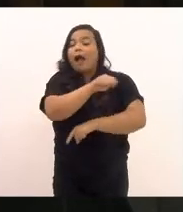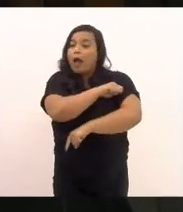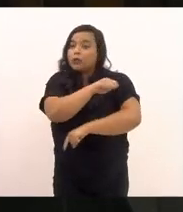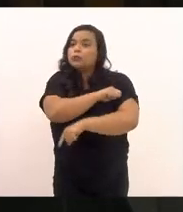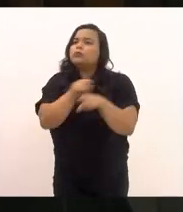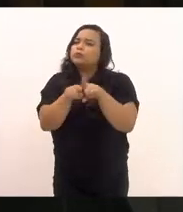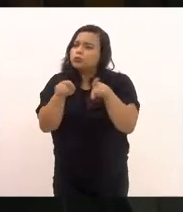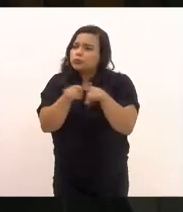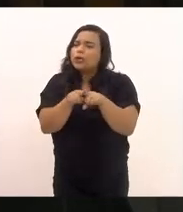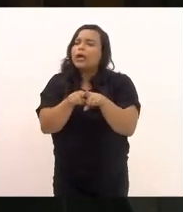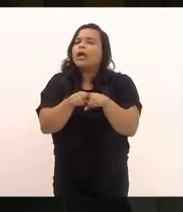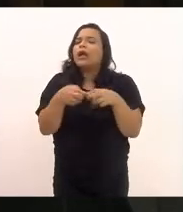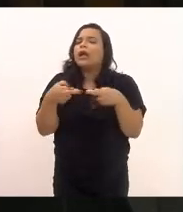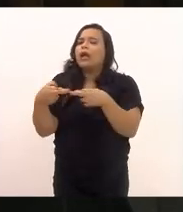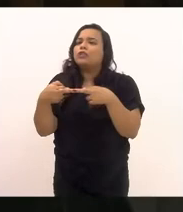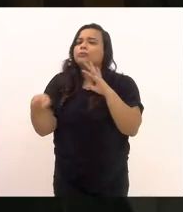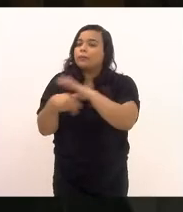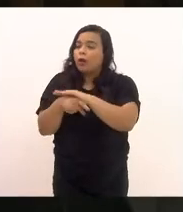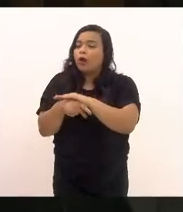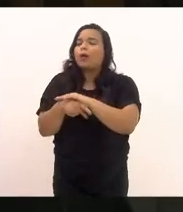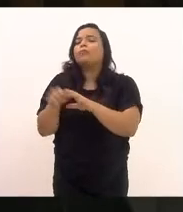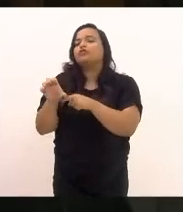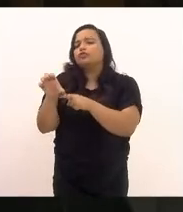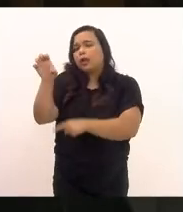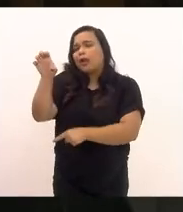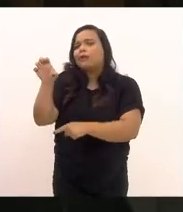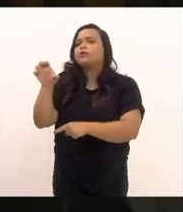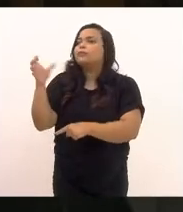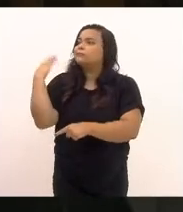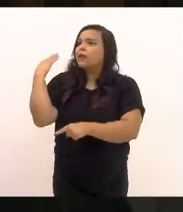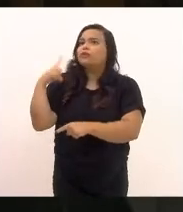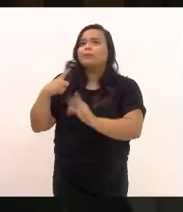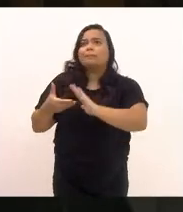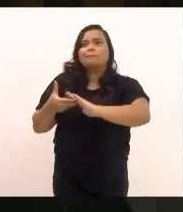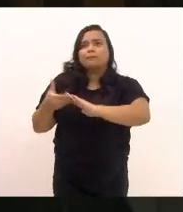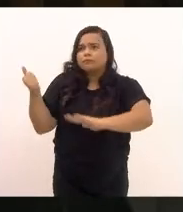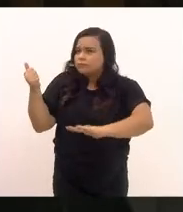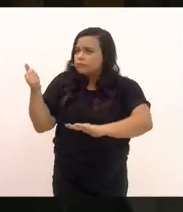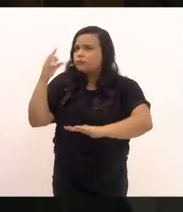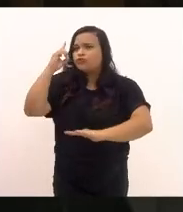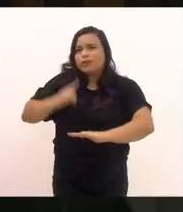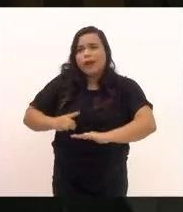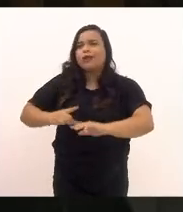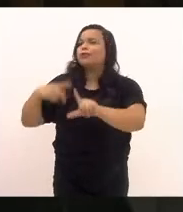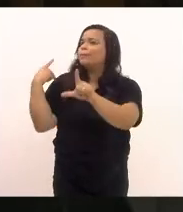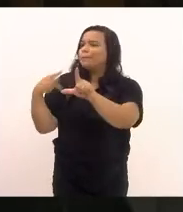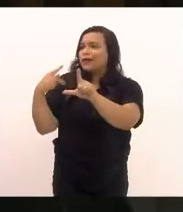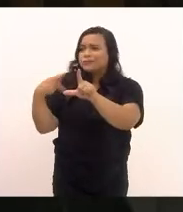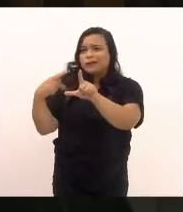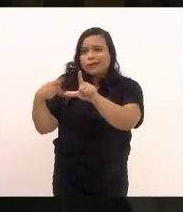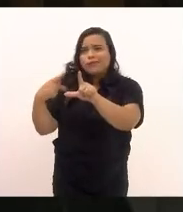rede estadual, vinham sendo excluídos do direito ao passe livre.